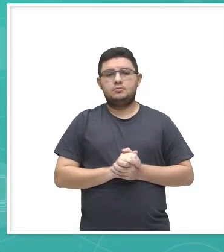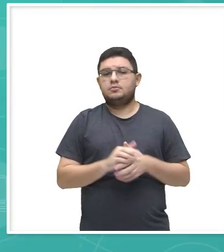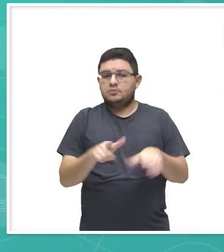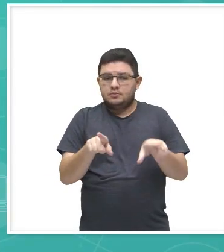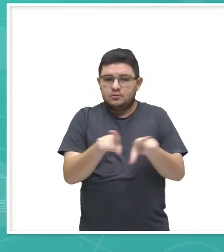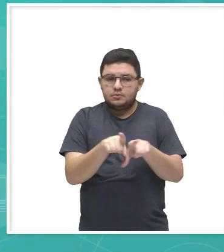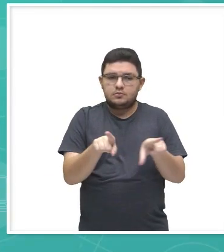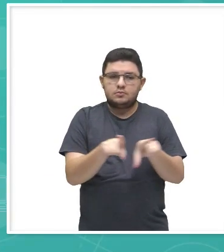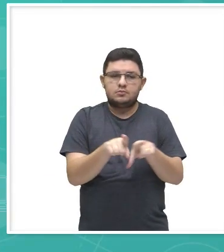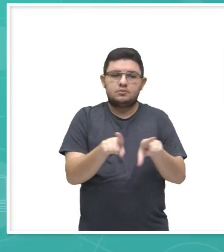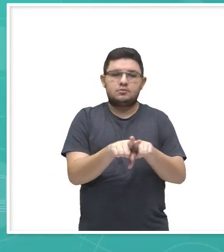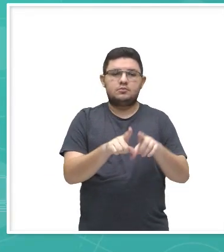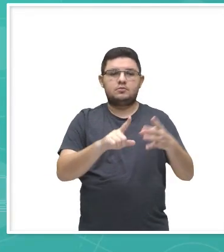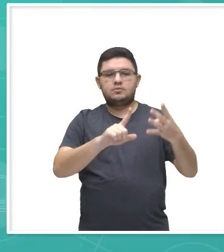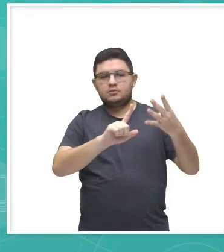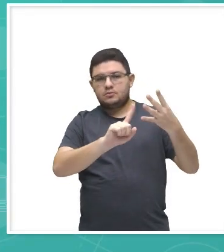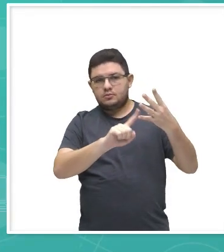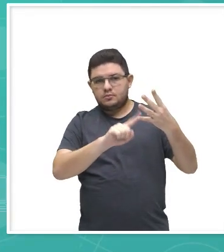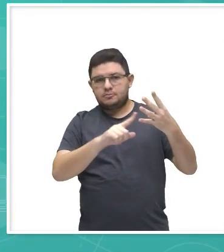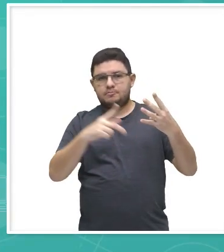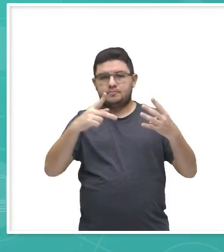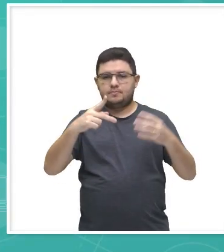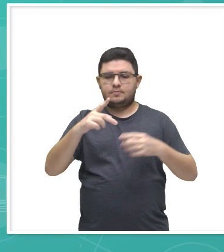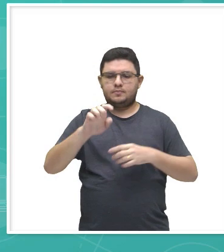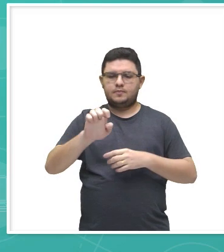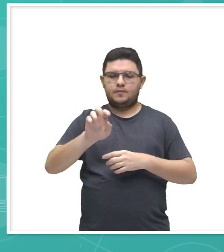a permacultura, né? Que ela já vai ser aí